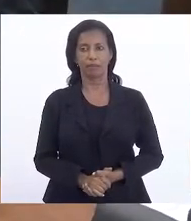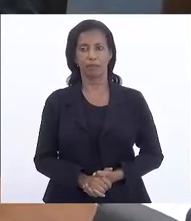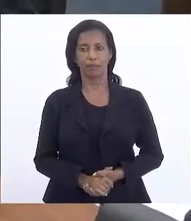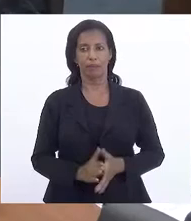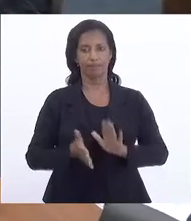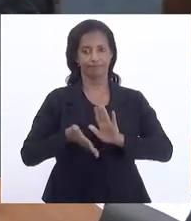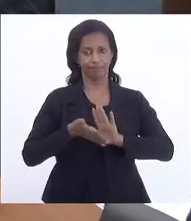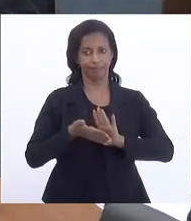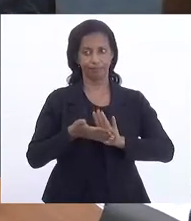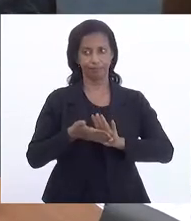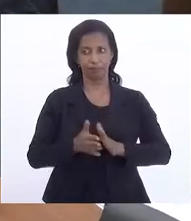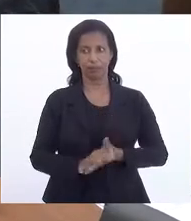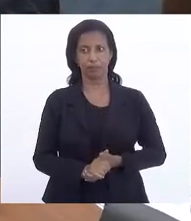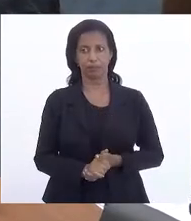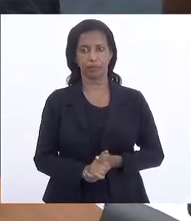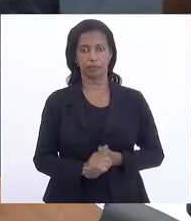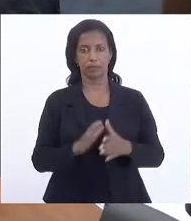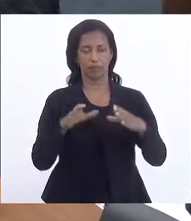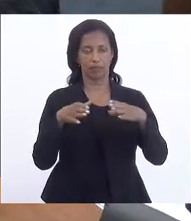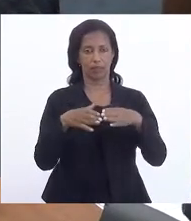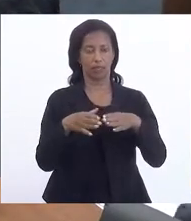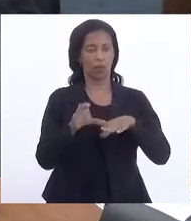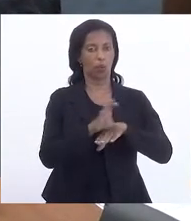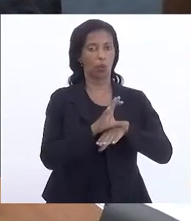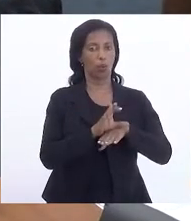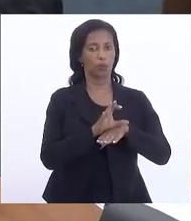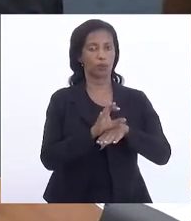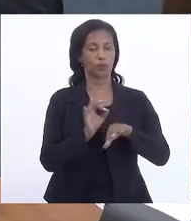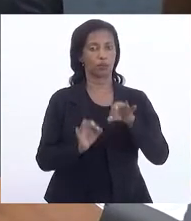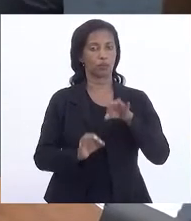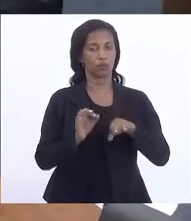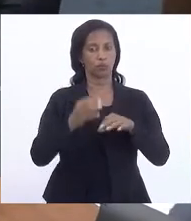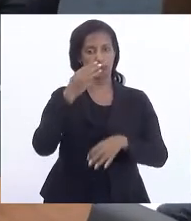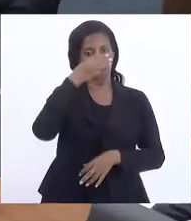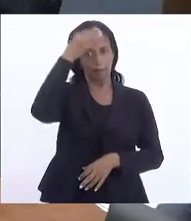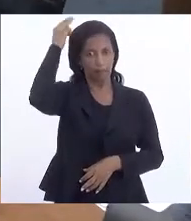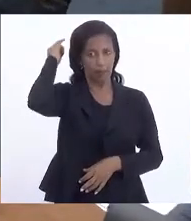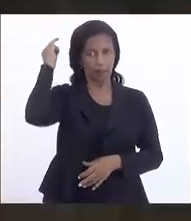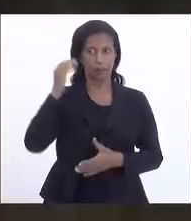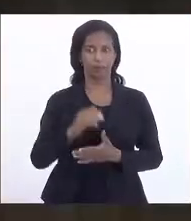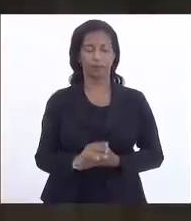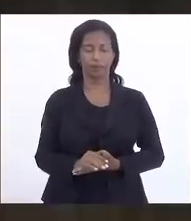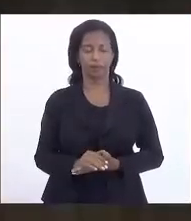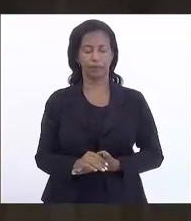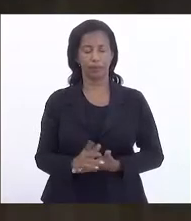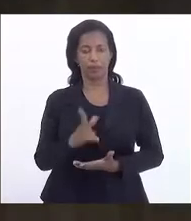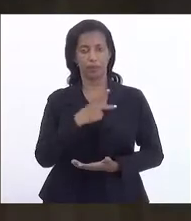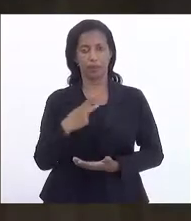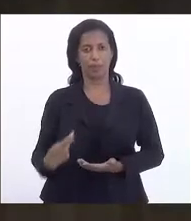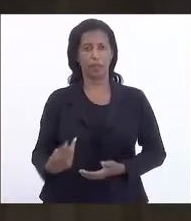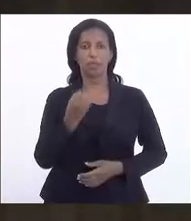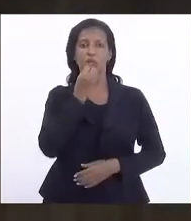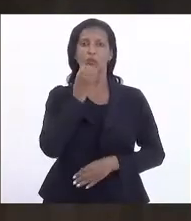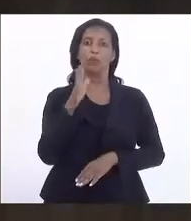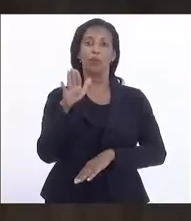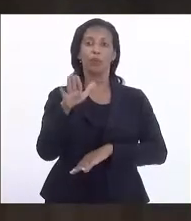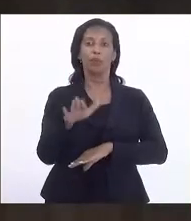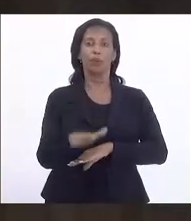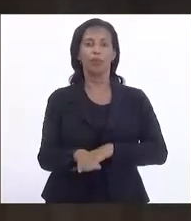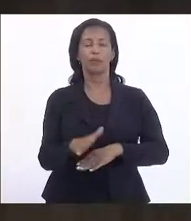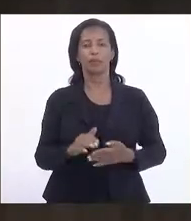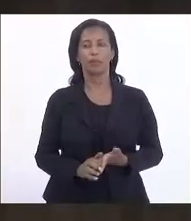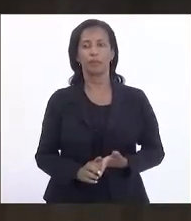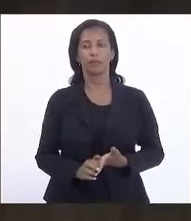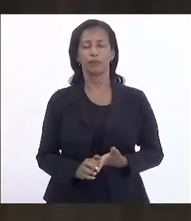Para emitir, parecer pela Comissão de Conhecimento, deputado Márcio Pacheco. Sr. Presidente, boa tarde. Vossa